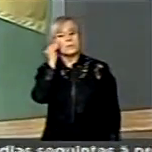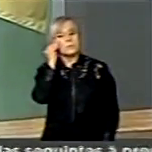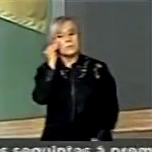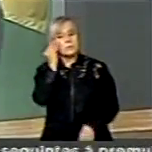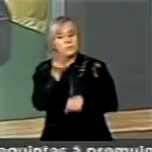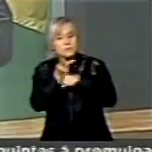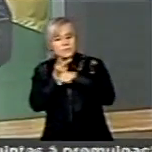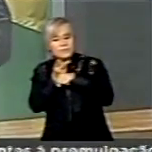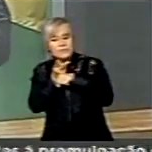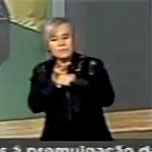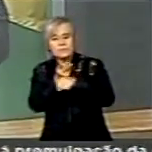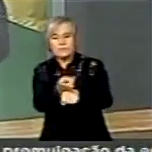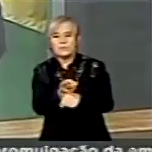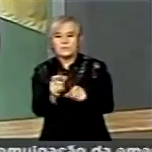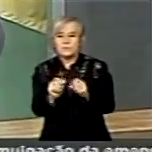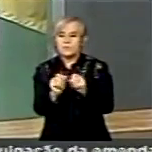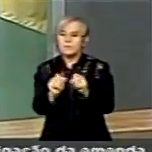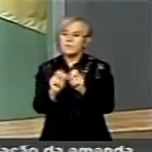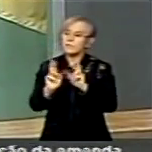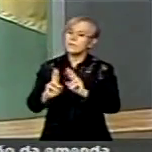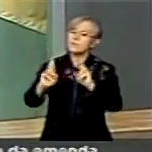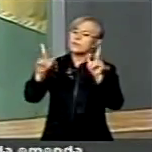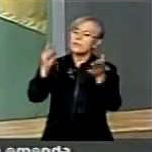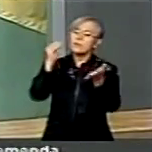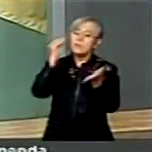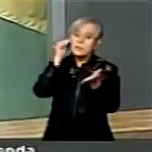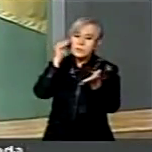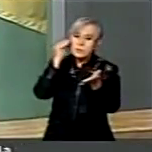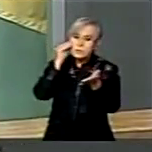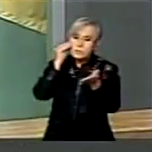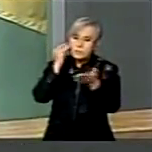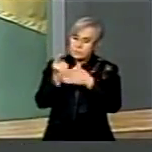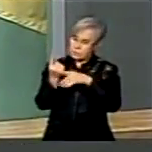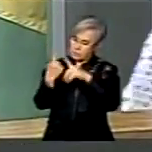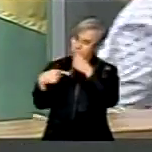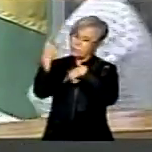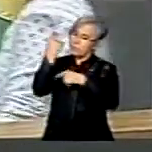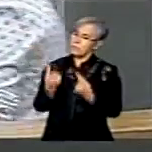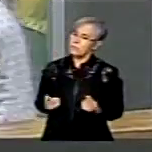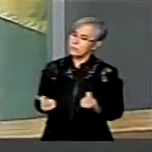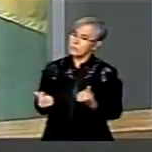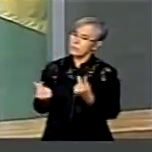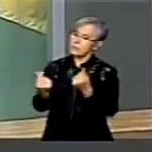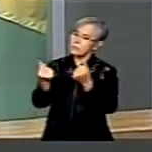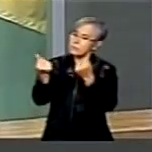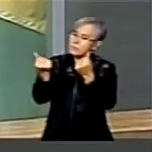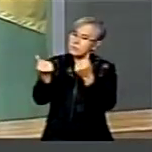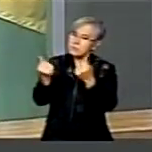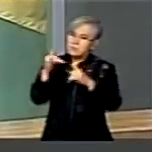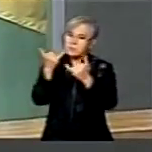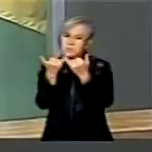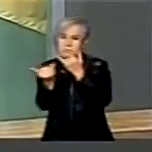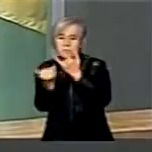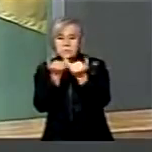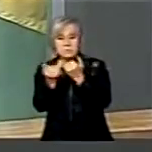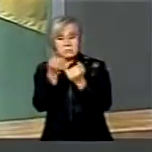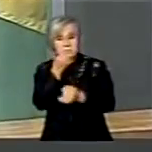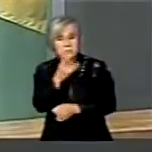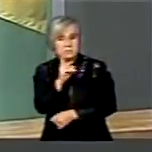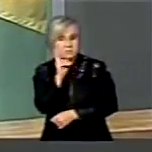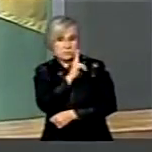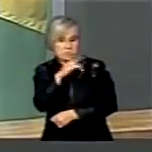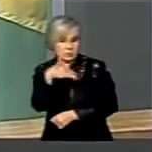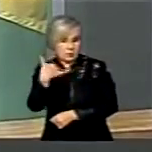esse suprimento capaz de fazer com que a retomada econômica seja viável, urgente e